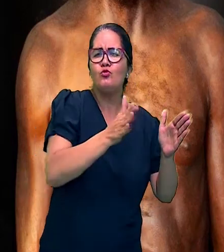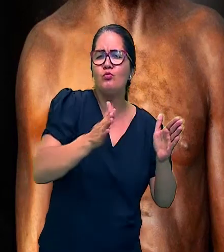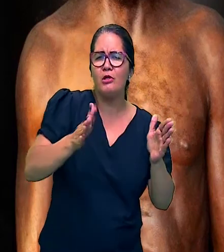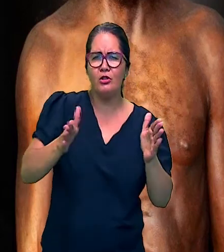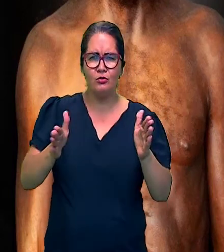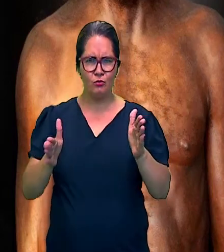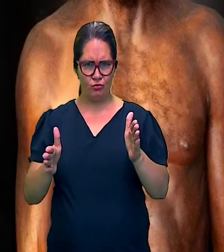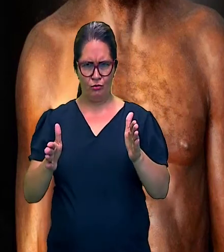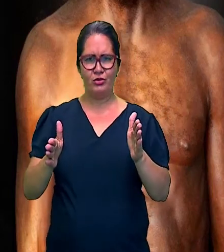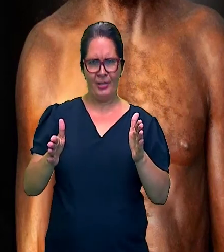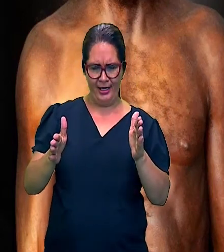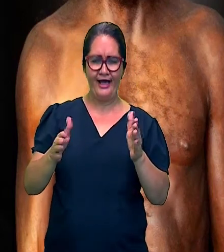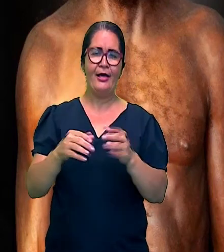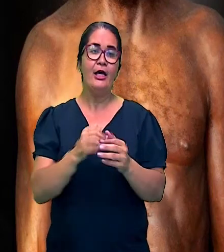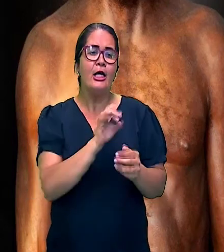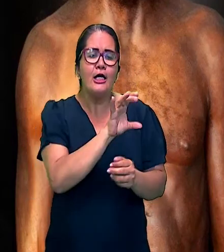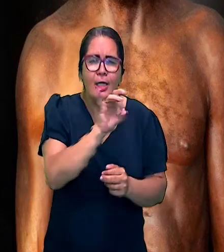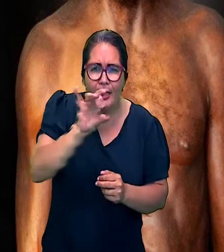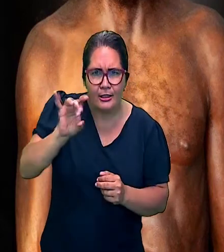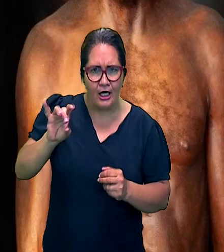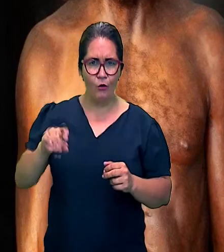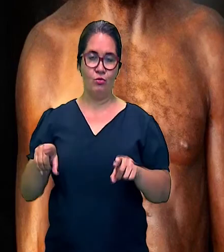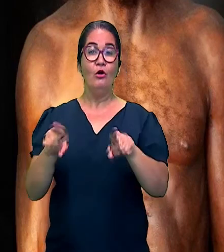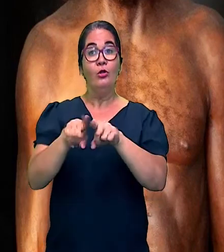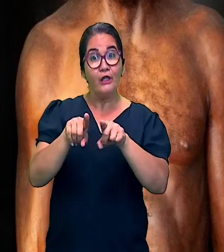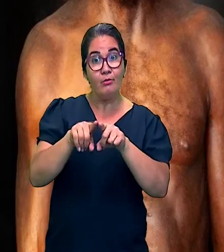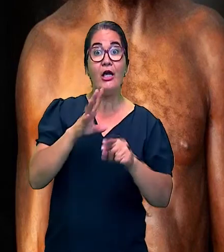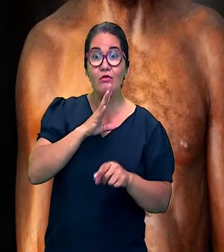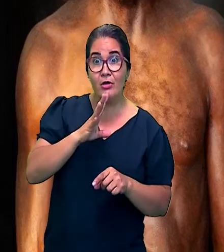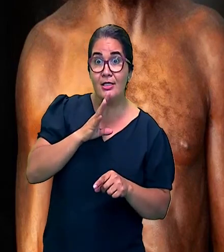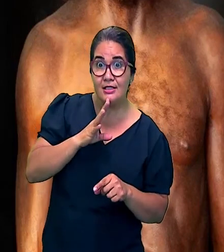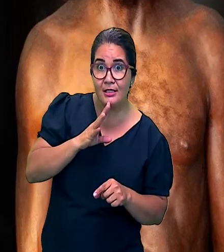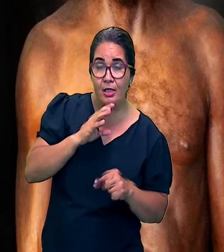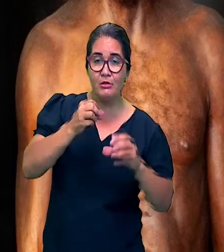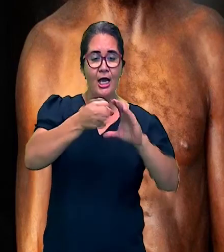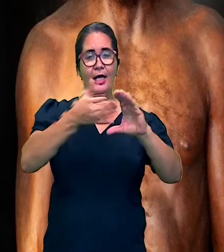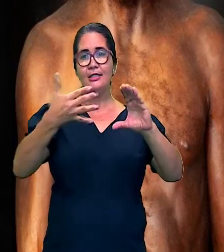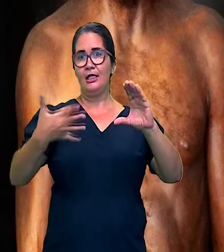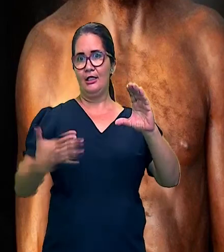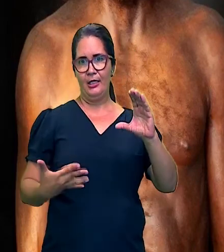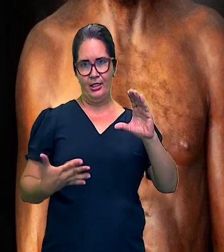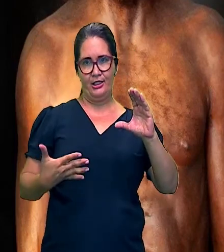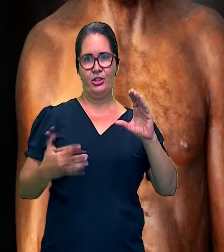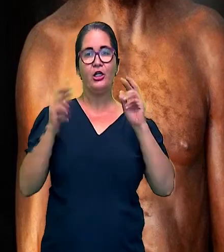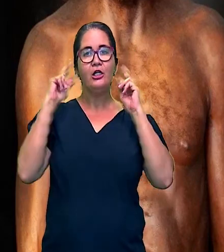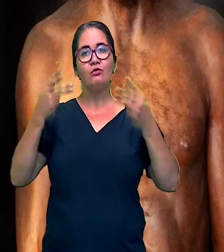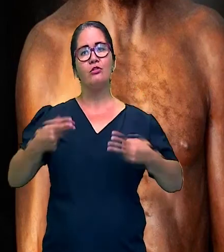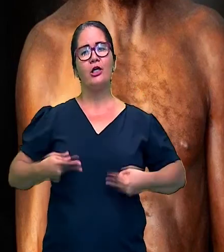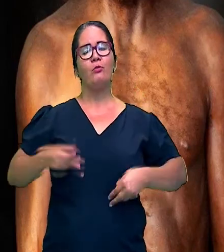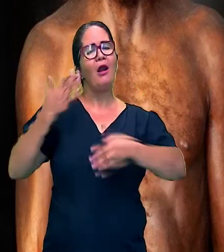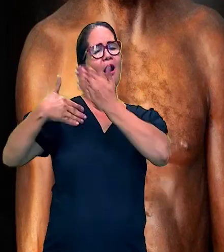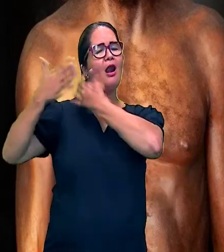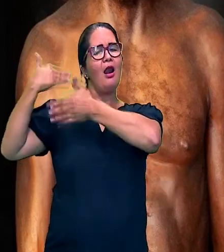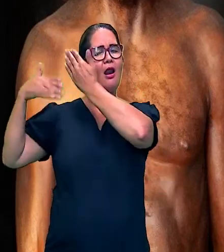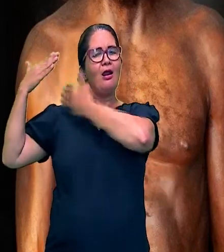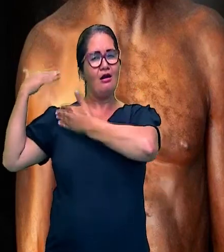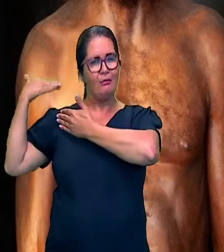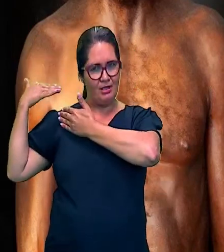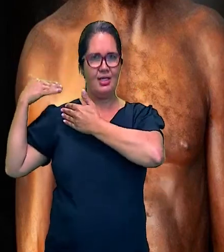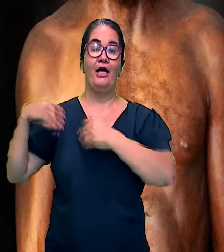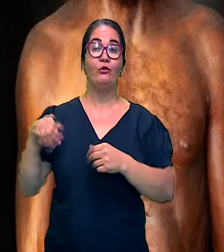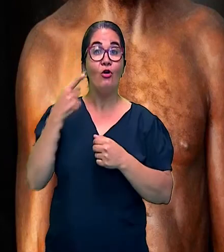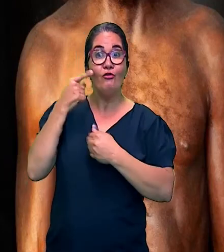Neolítico. Também conhecemos os nossos ancestrais e suas características, como o Homo habilis,